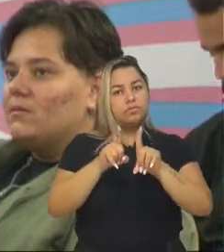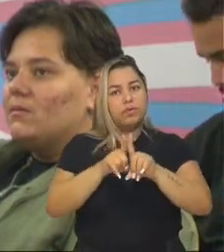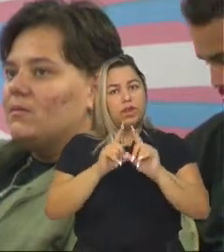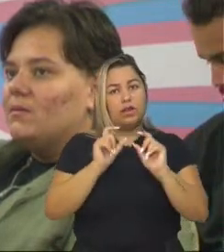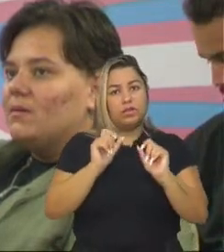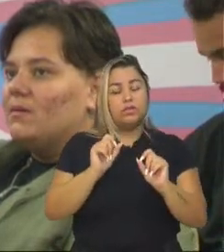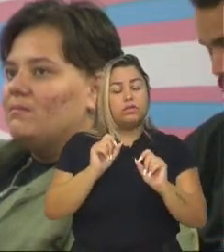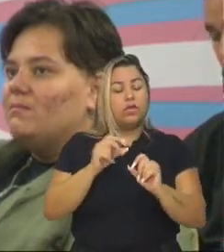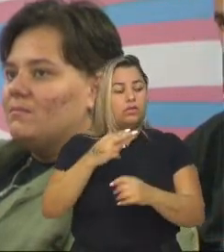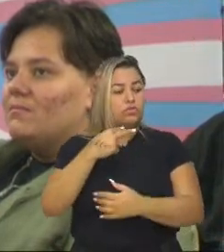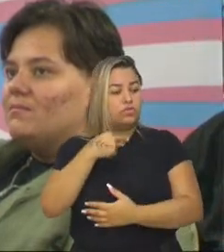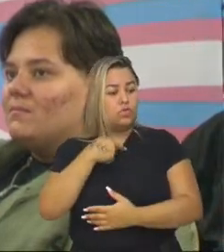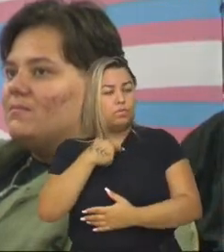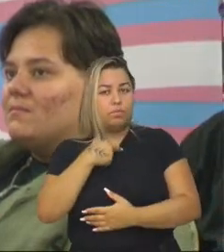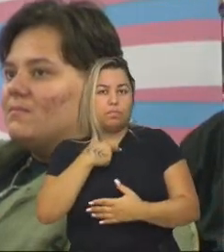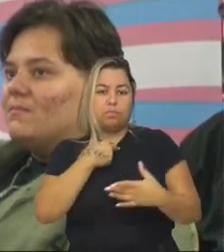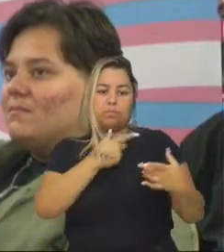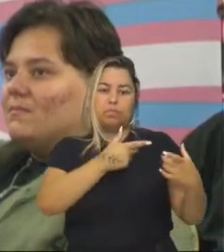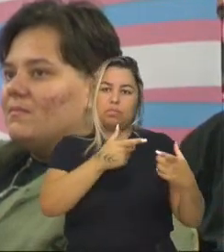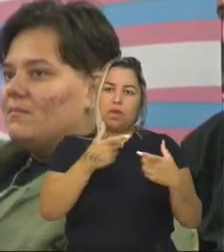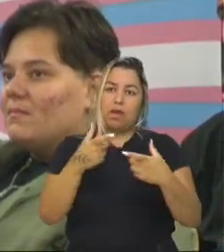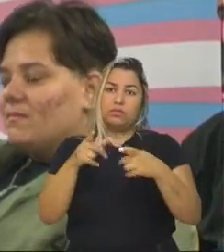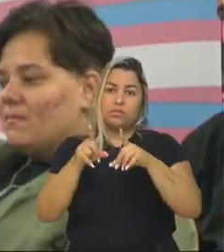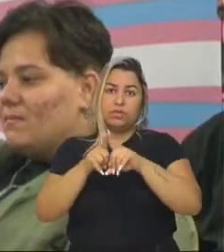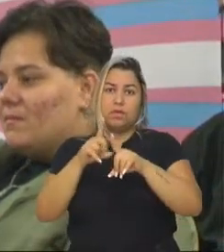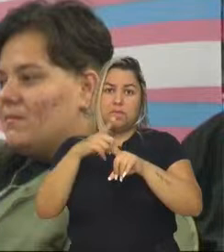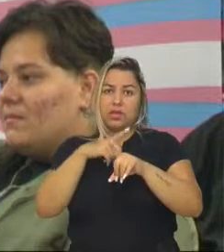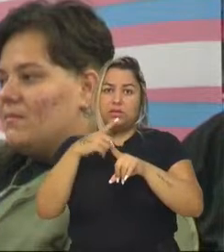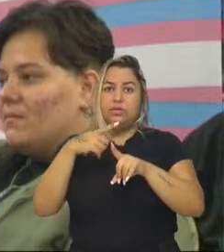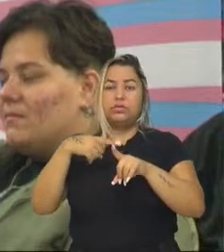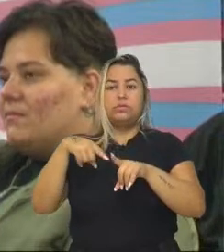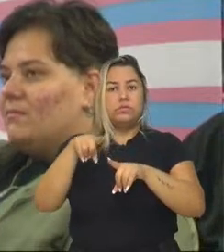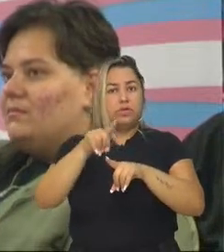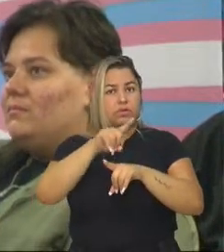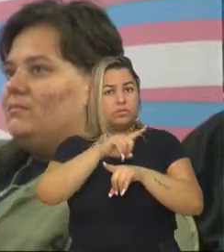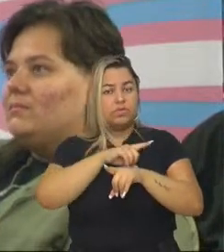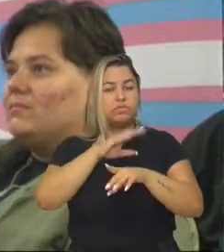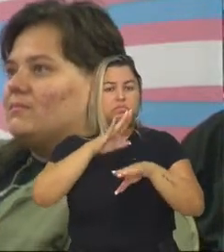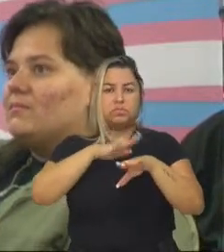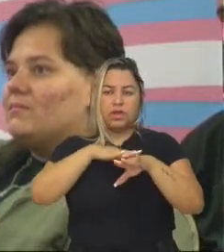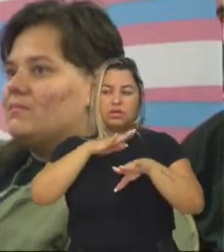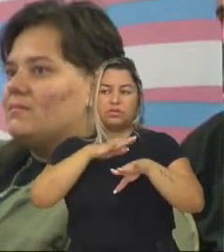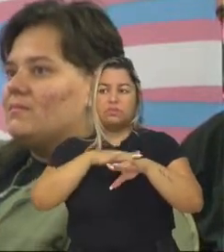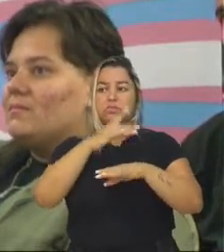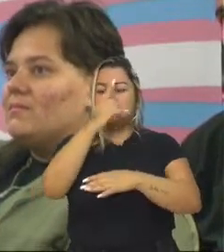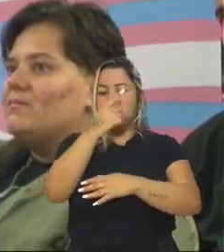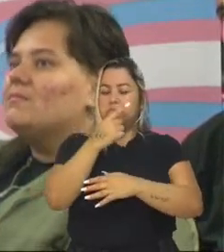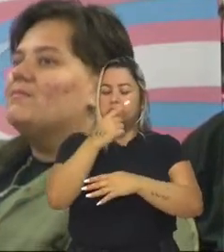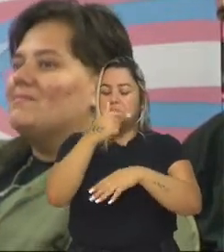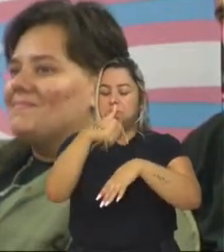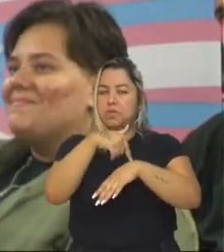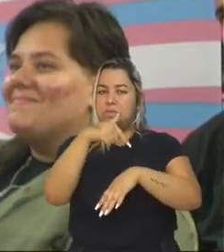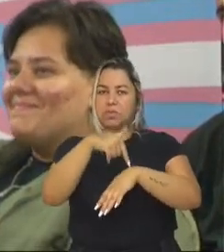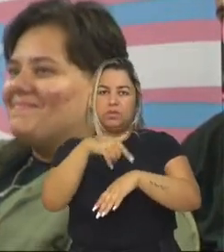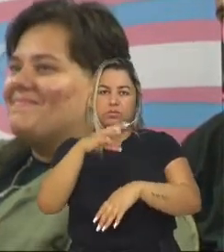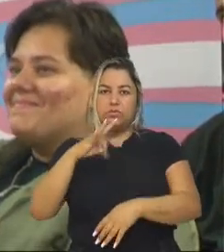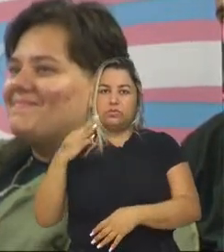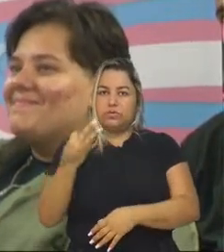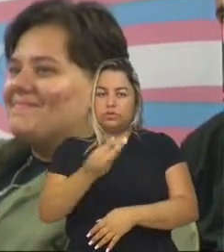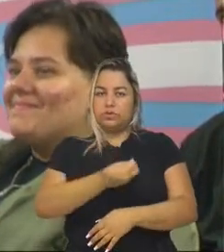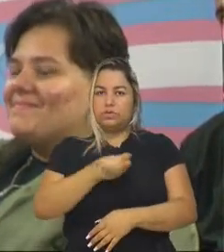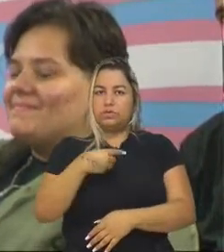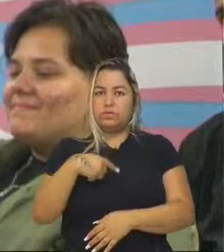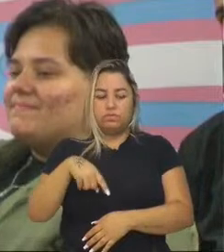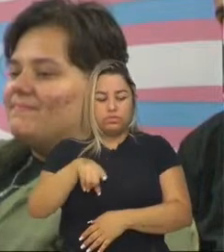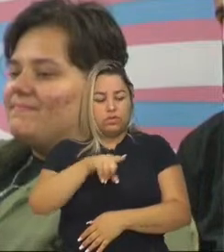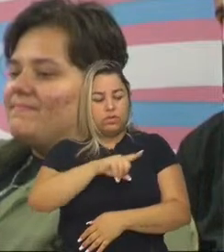sempre nos ocupar. Né? E que a gente tenha mais momentos transcentrados. Porque, às